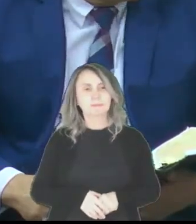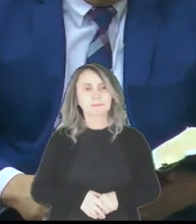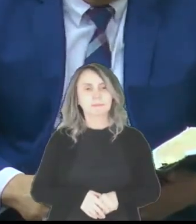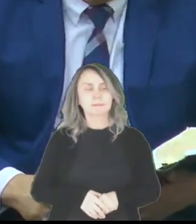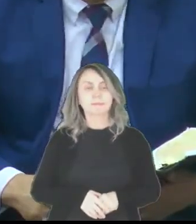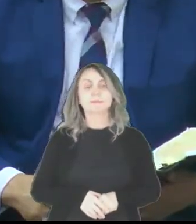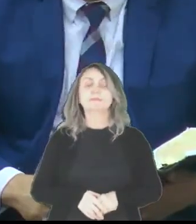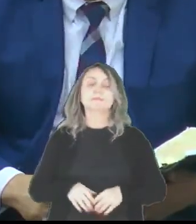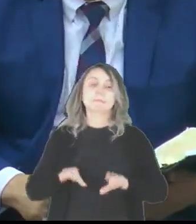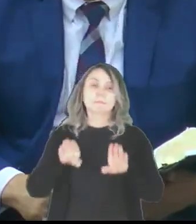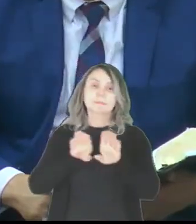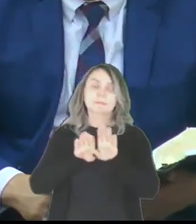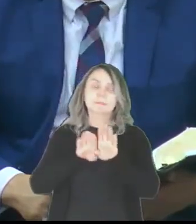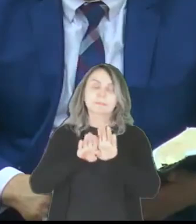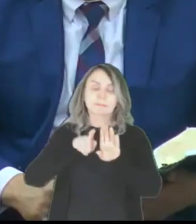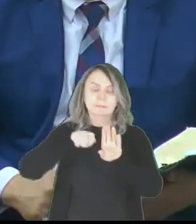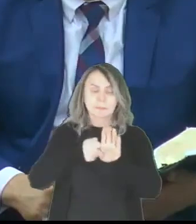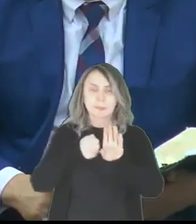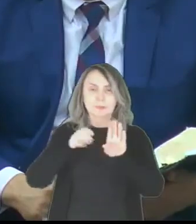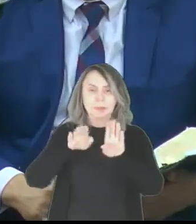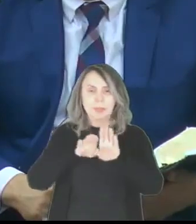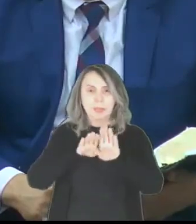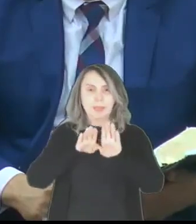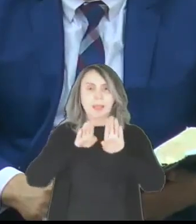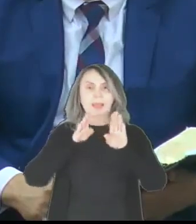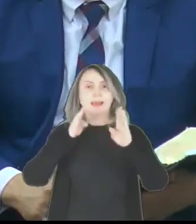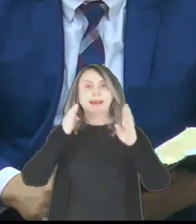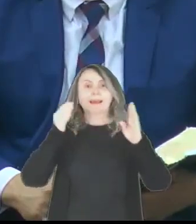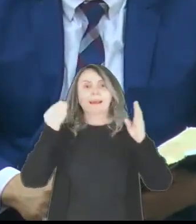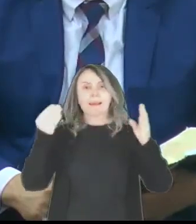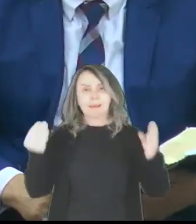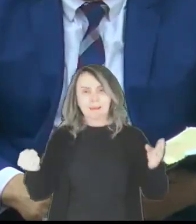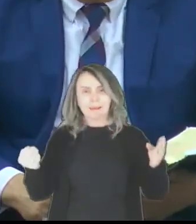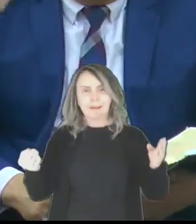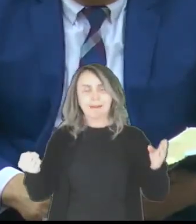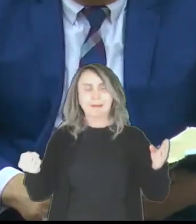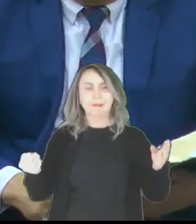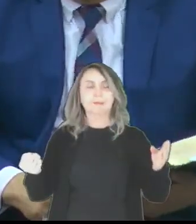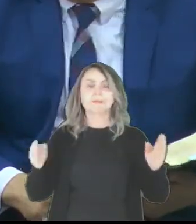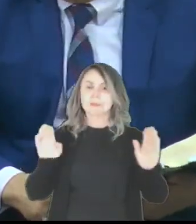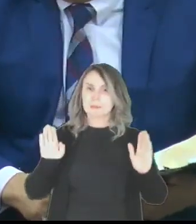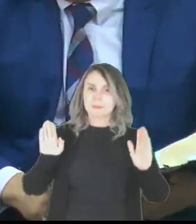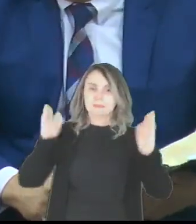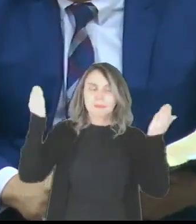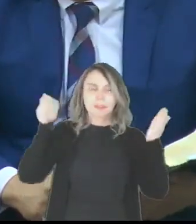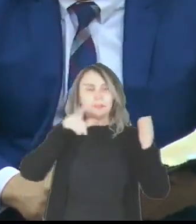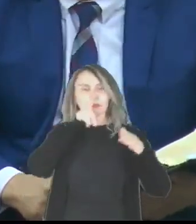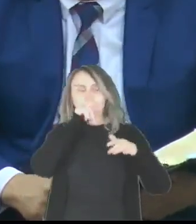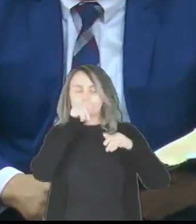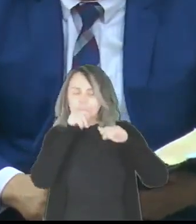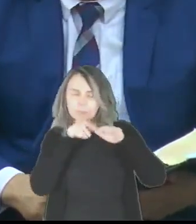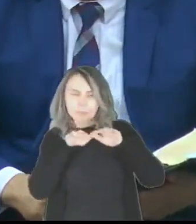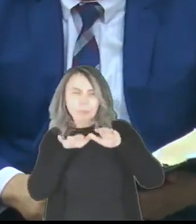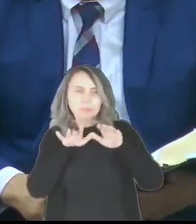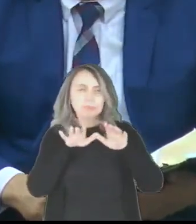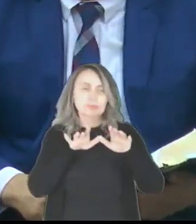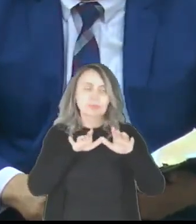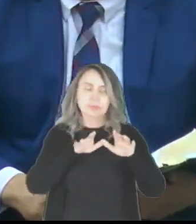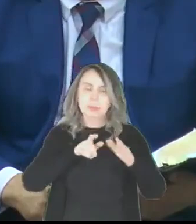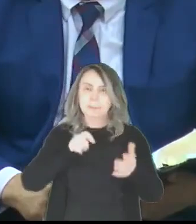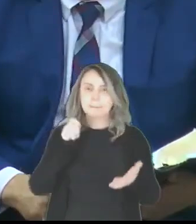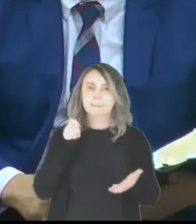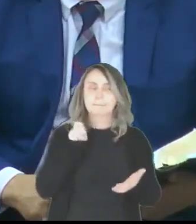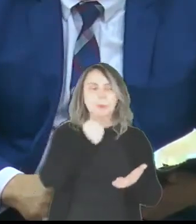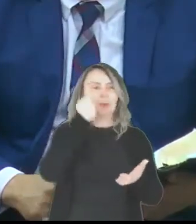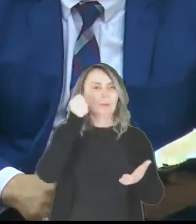abrem aquela porta com a cerimônia, com a pompa, o Papa, os cardeais, e eles batem um martelinho naquela porta e